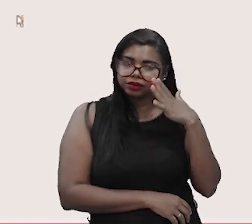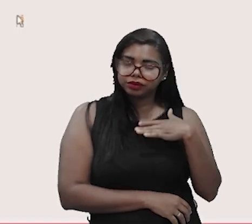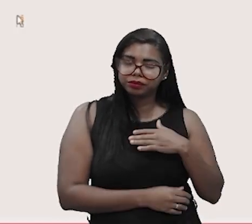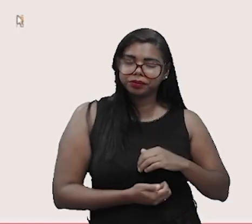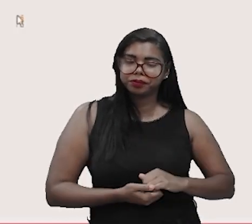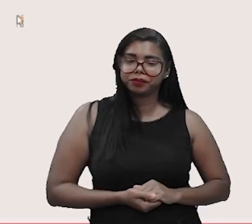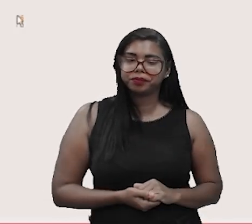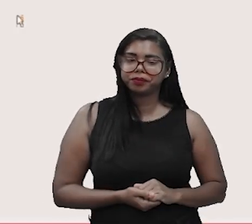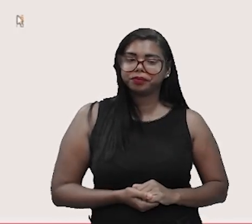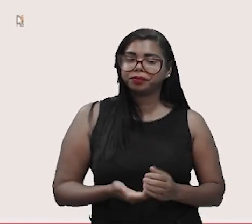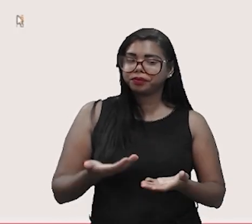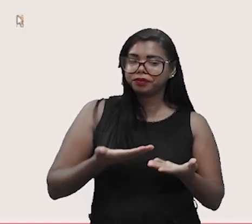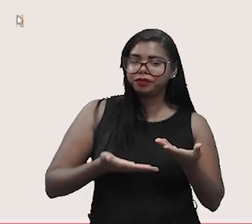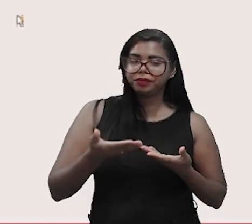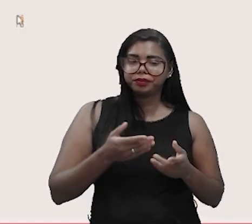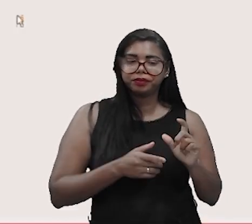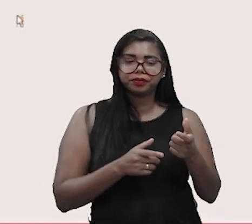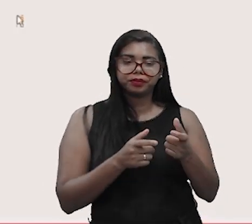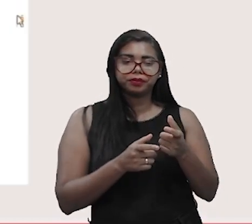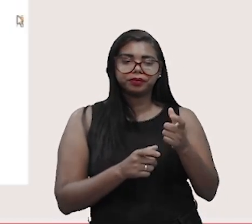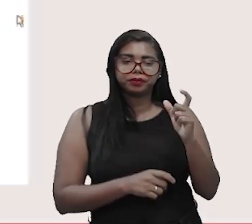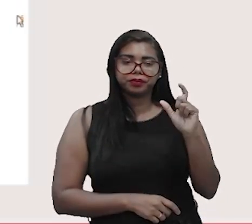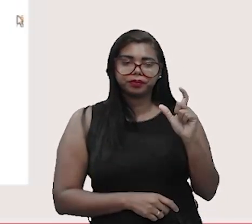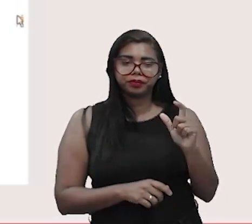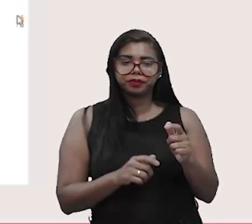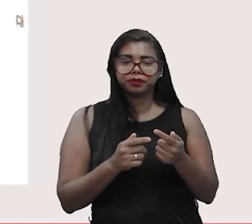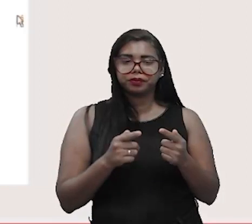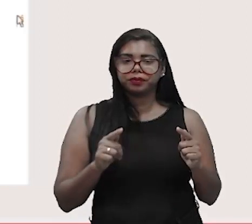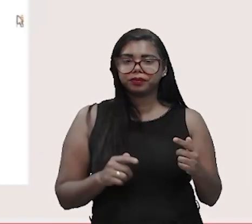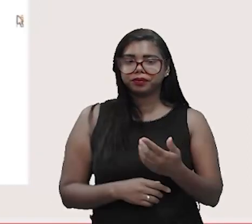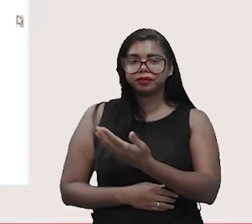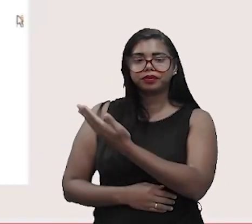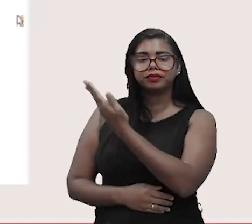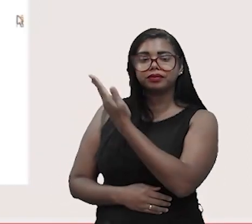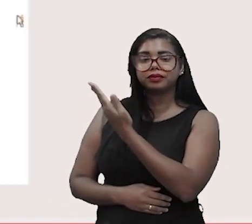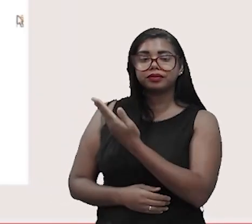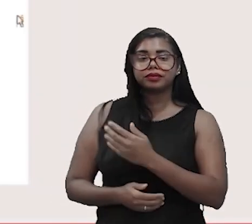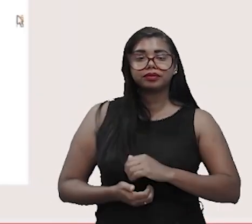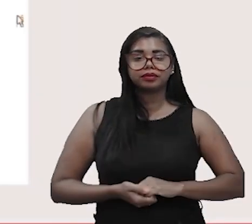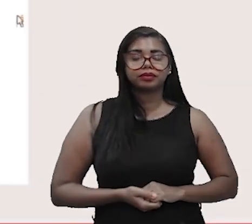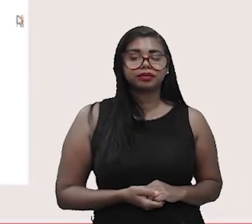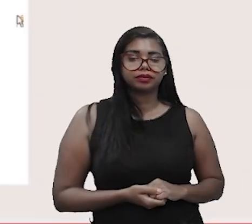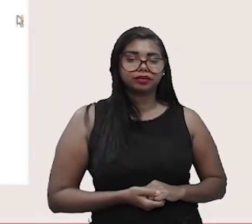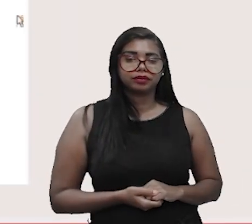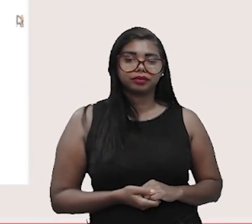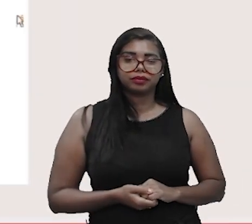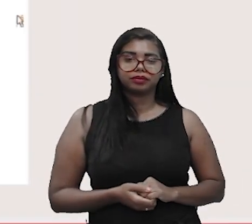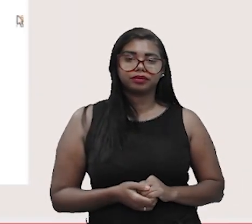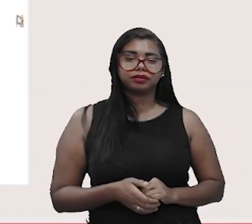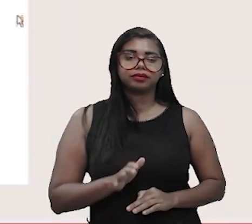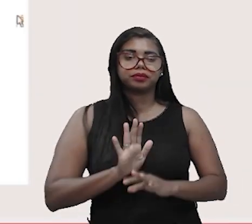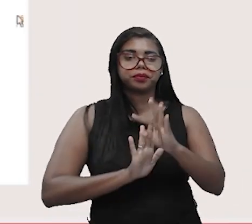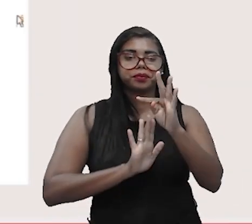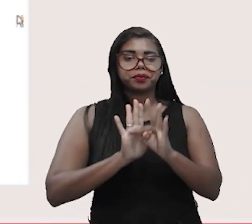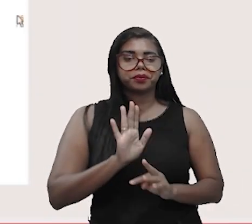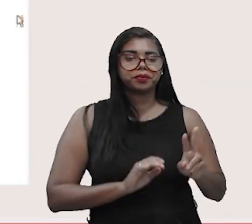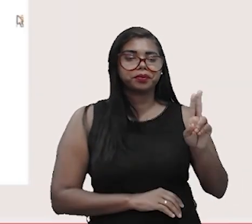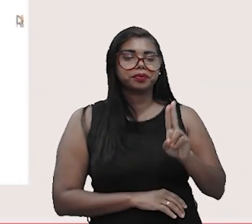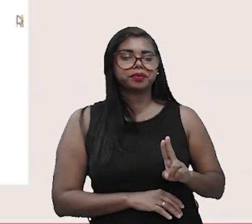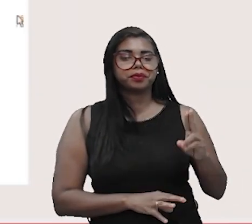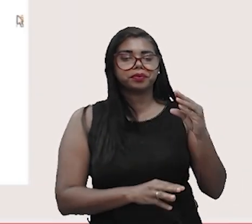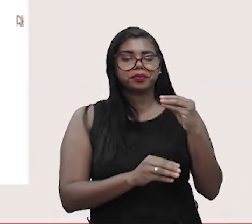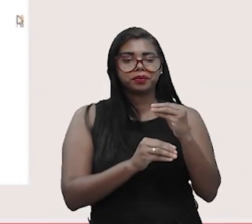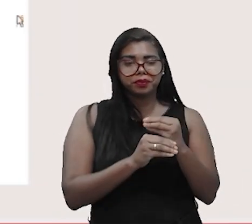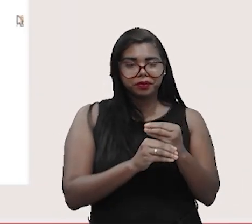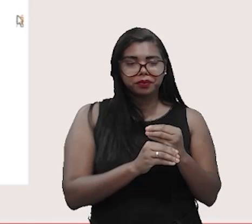esse jogo aí. Vai lá para a questão lá, Robertão. Vê o que ele pede aí nessa questão. Nesse texto, o uso da norma padrão defendido por um